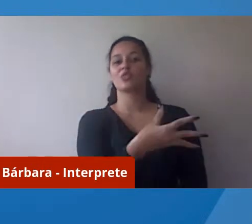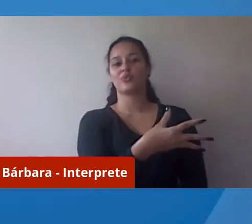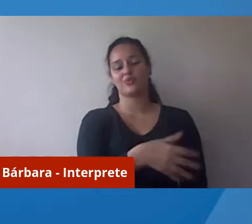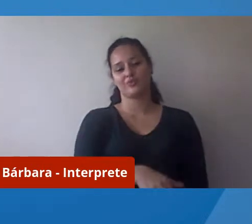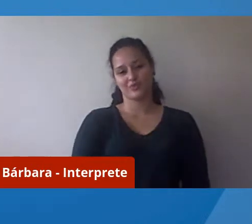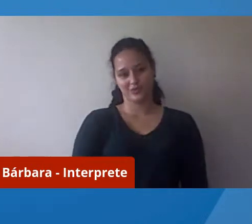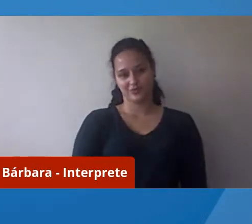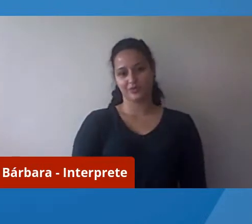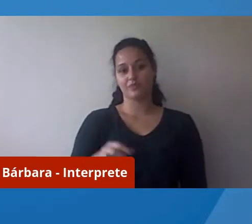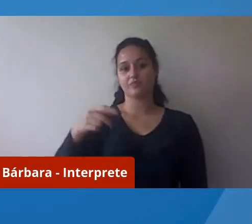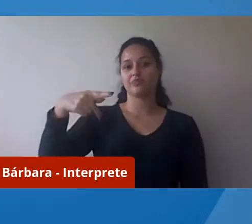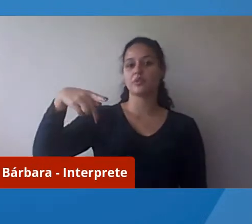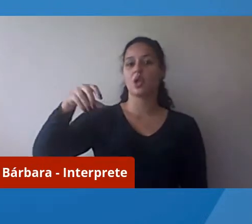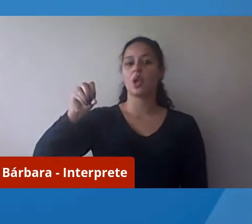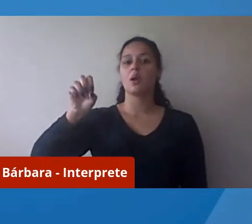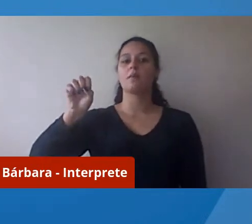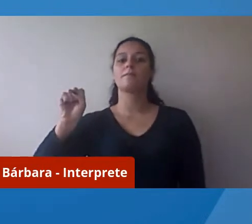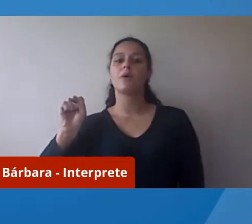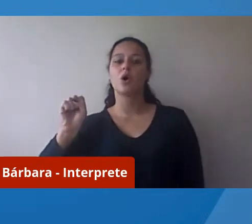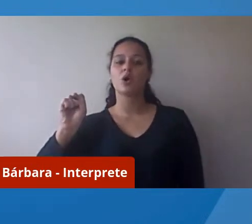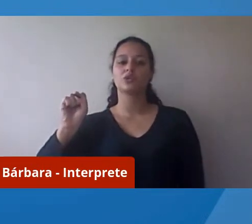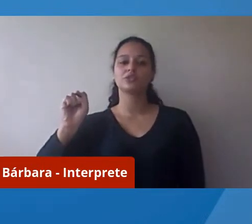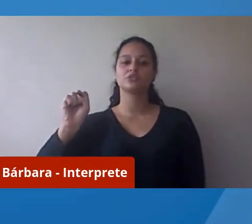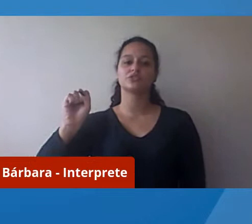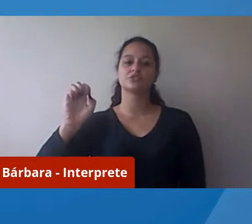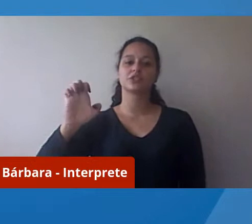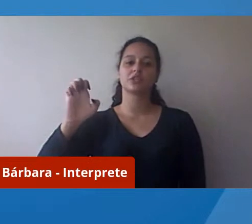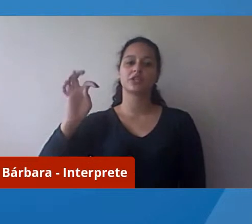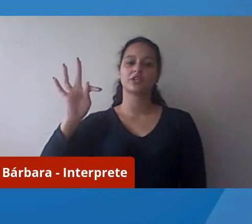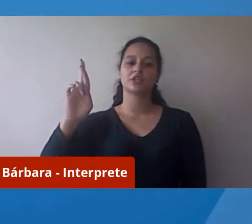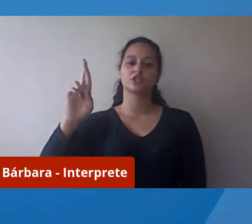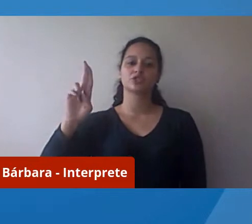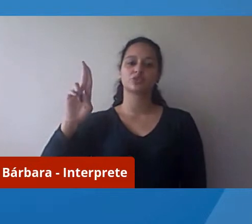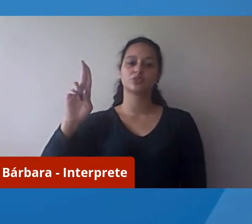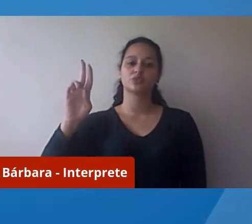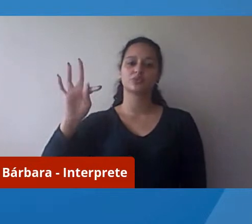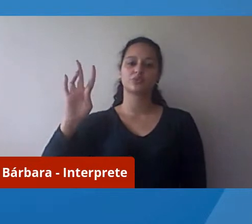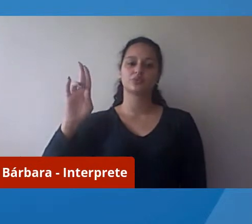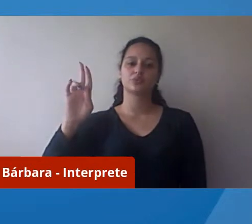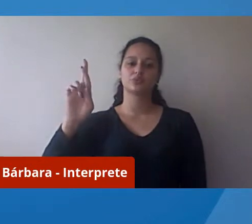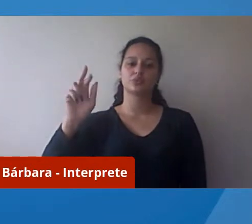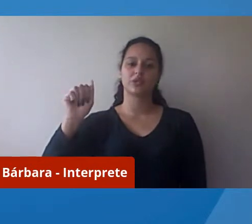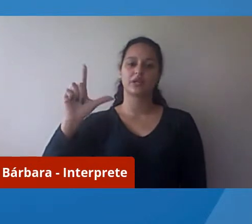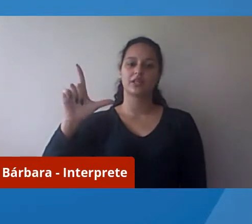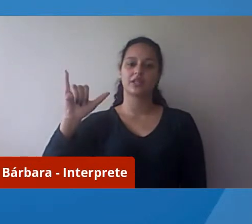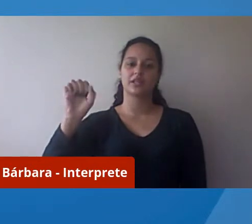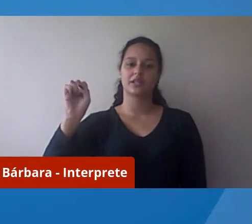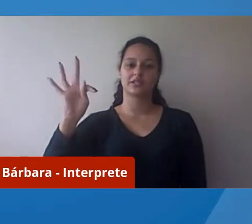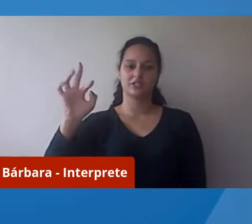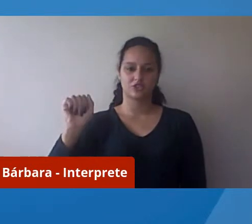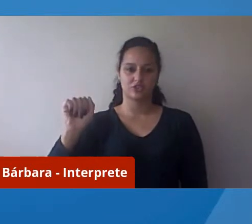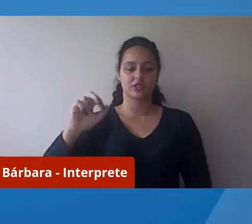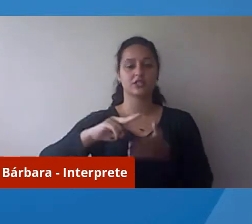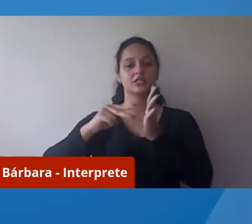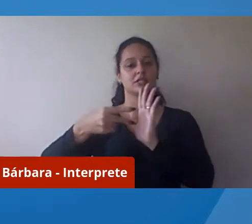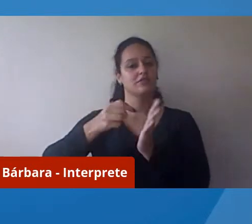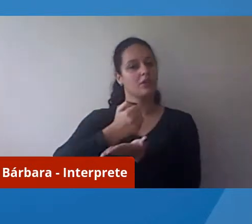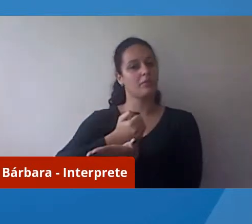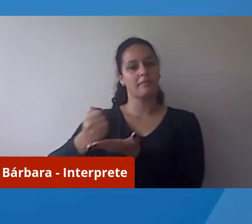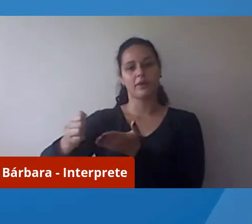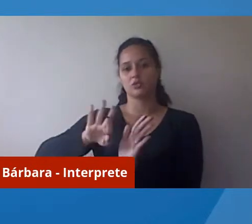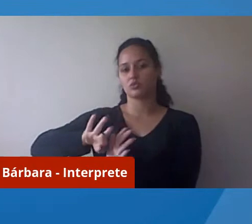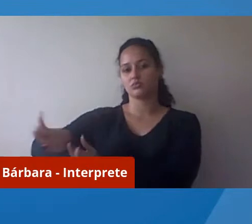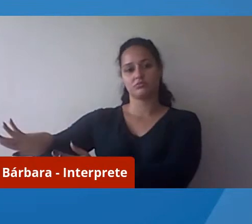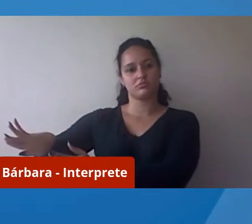Pós-estruturalista, deixamos estruturalismo para trás, estamos em outra coisa. Tá? Ora, esses movimentos não